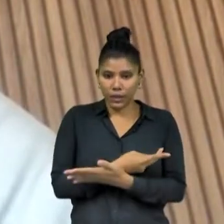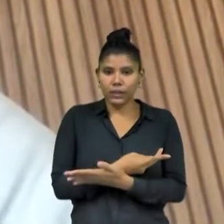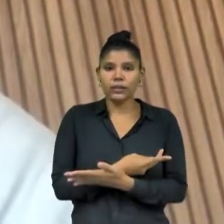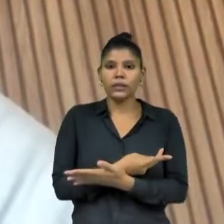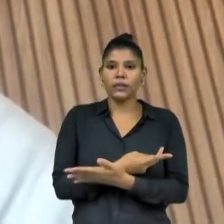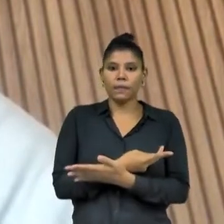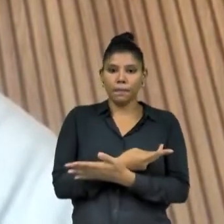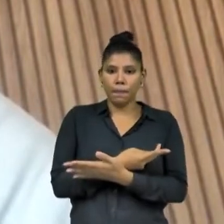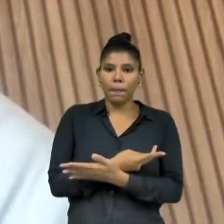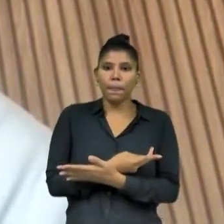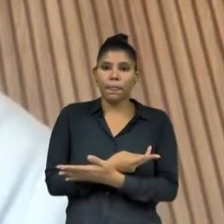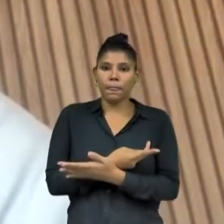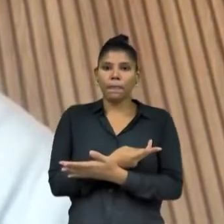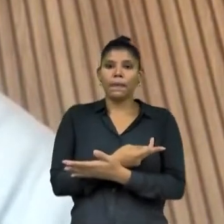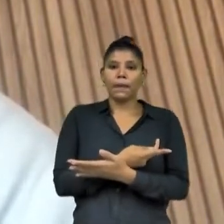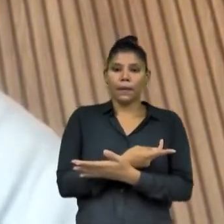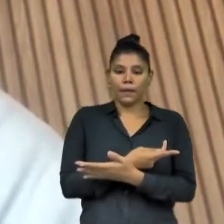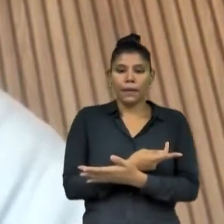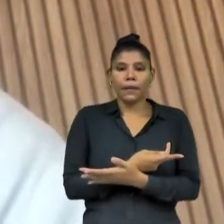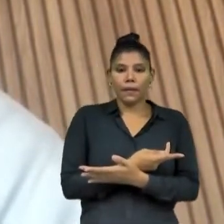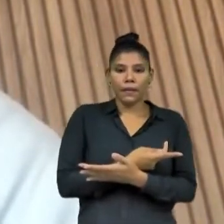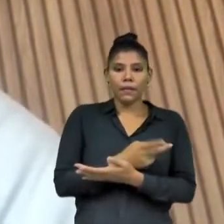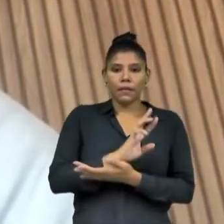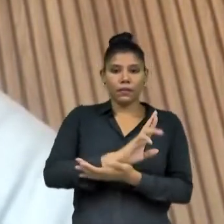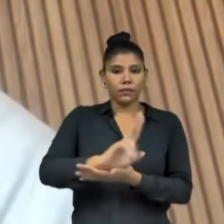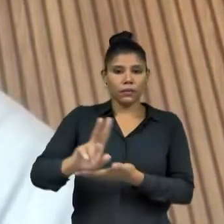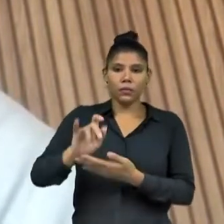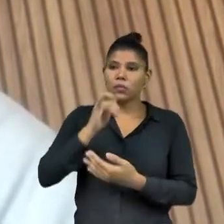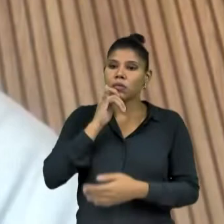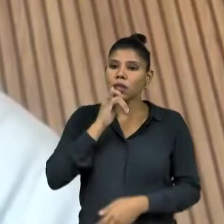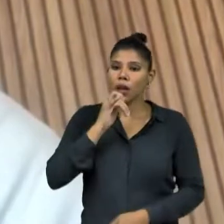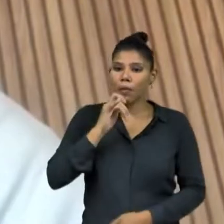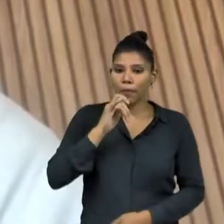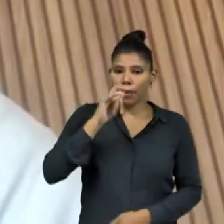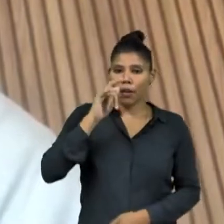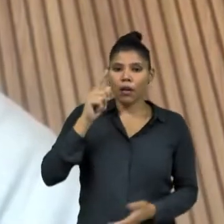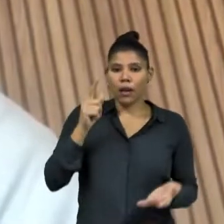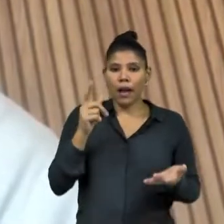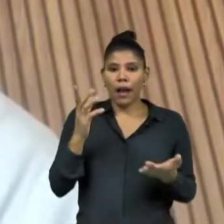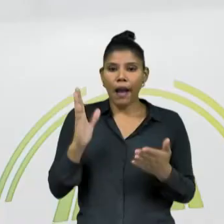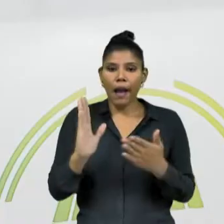para com seu subordinado, e sim com o próprio colega de trabalho.